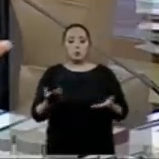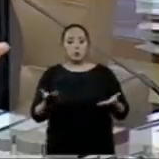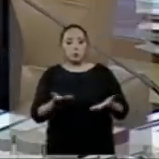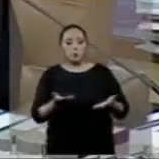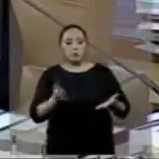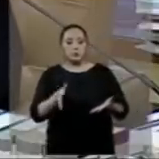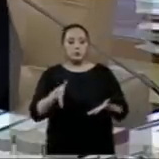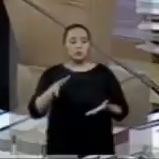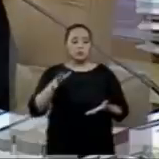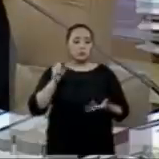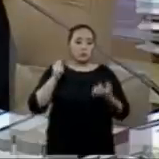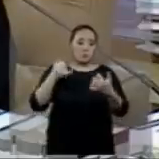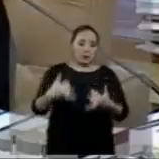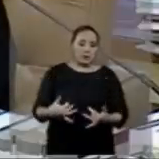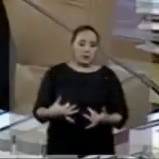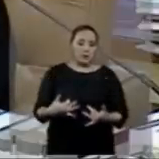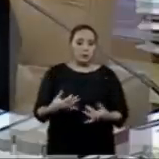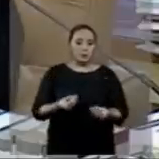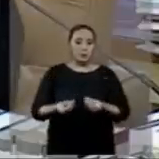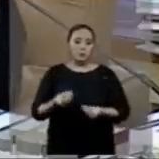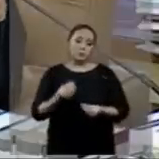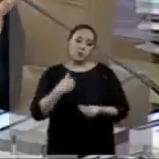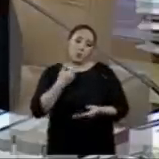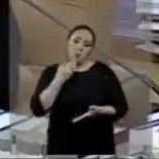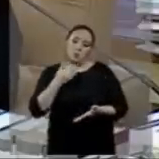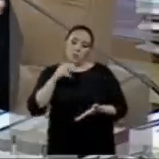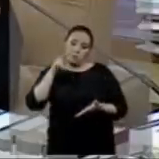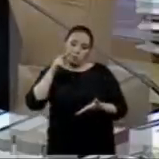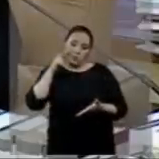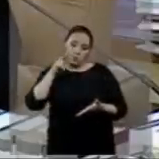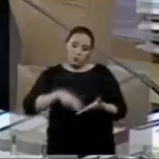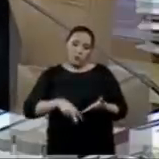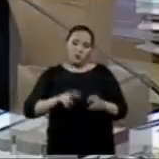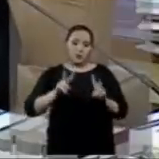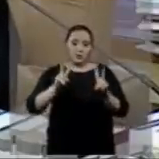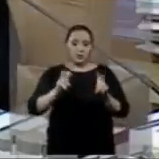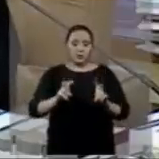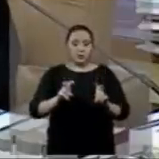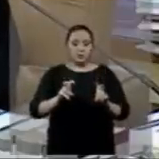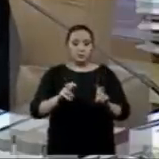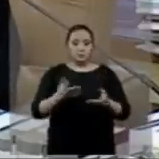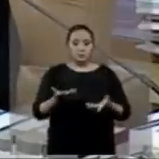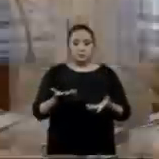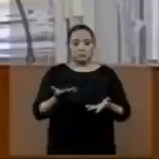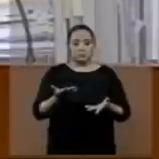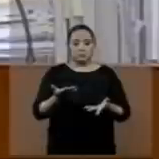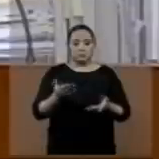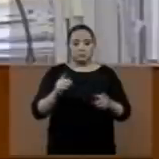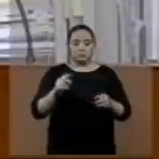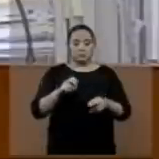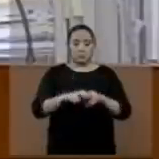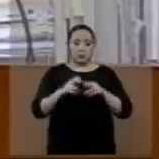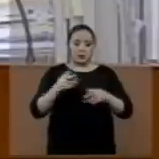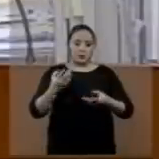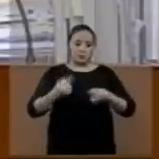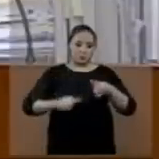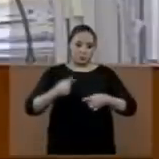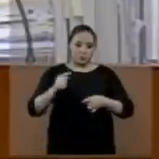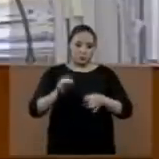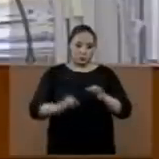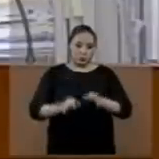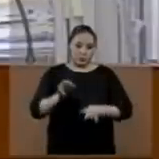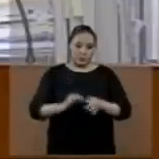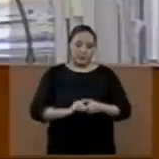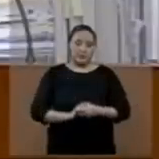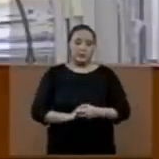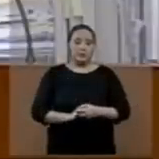já adiantaria Vossa Excelência que terei que pedir vista justamente para necessidade de compatibilizar os julgamentos. Ouço o relator e apenas